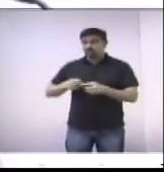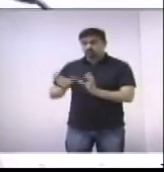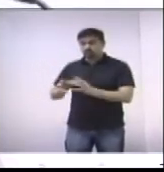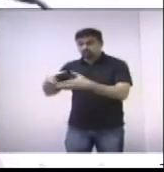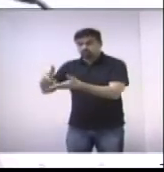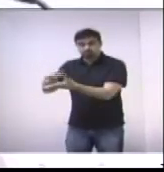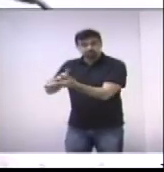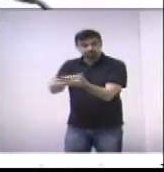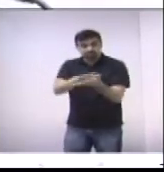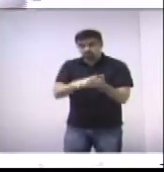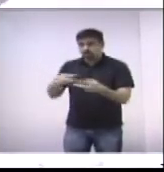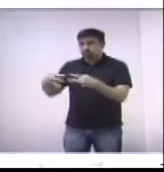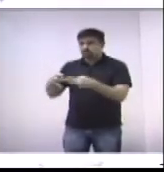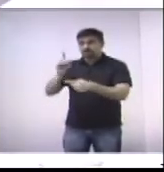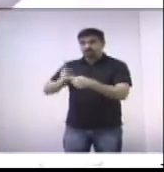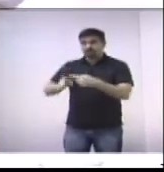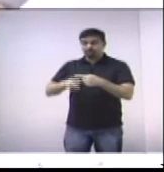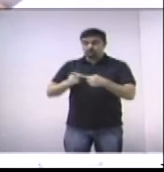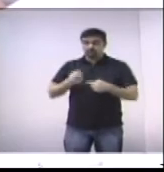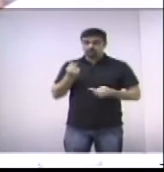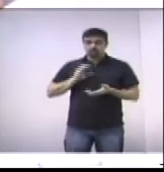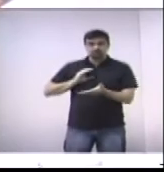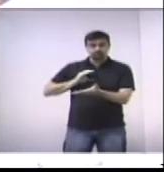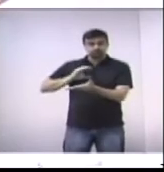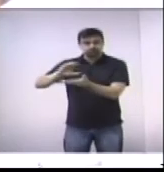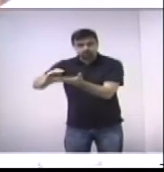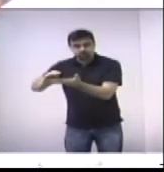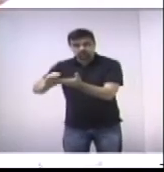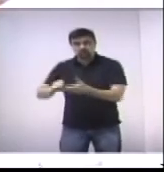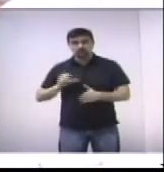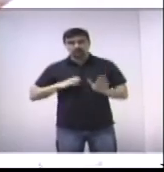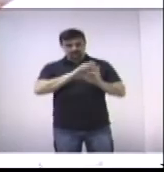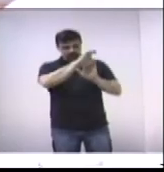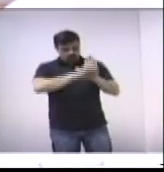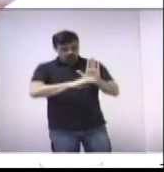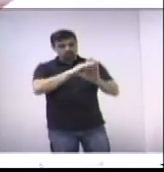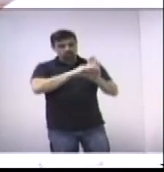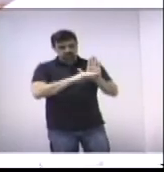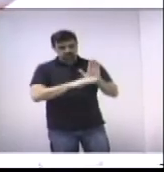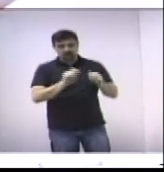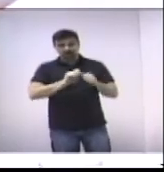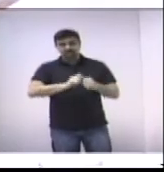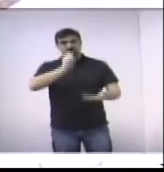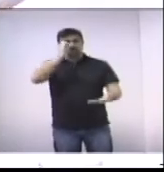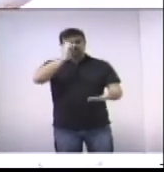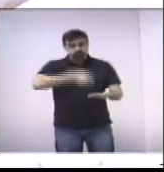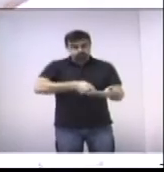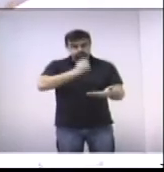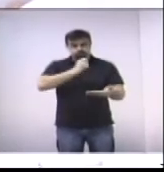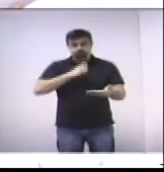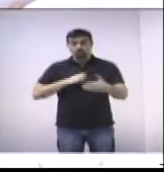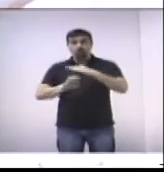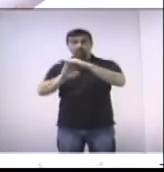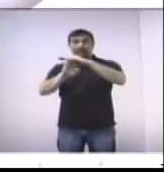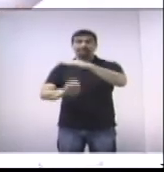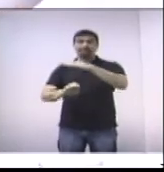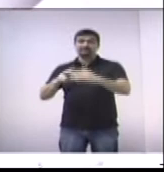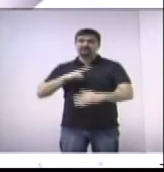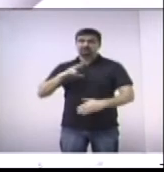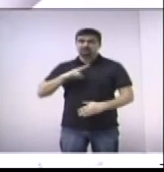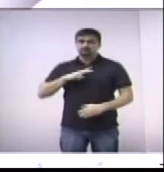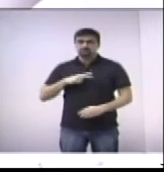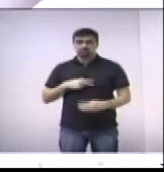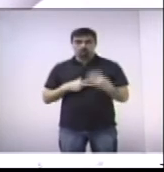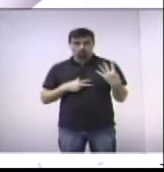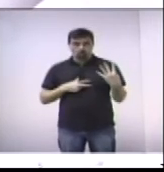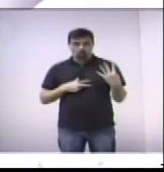maioria das escolas de samba de Paulínia. Lançou-se o edital e realizou-se pregão para a contratação em questão.